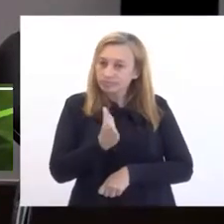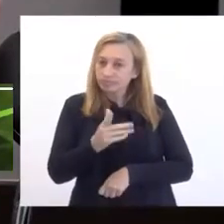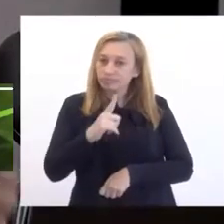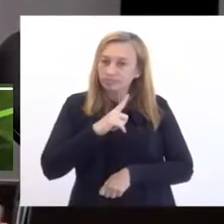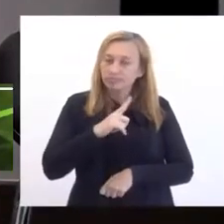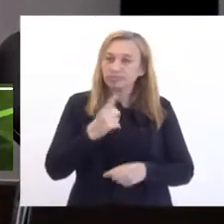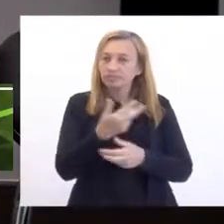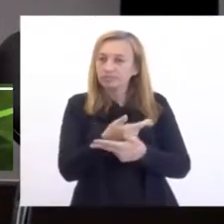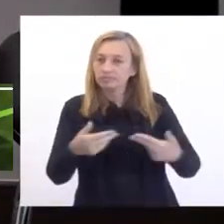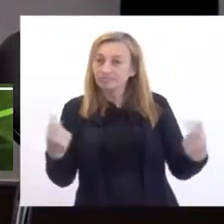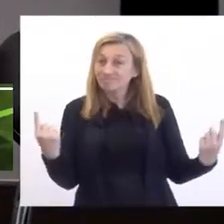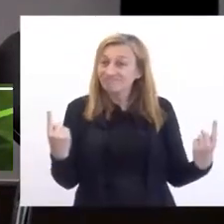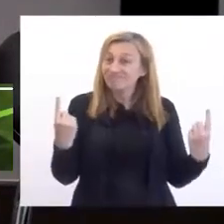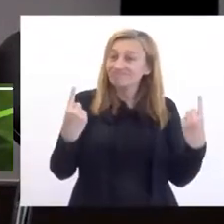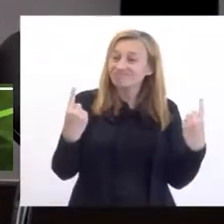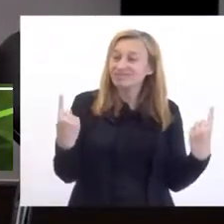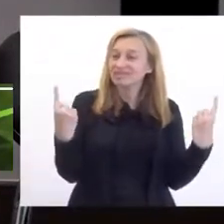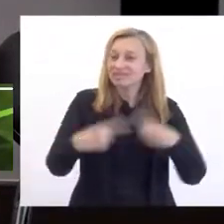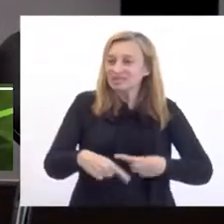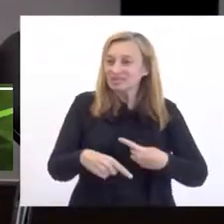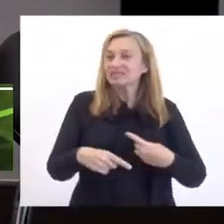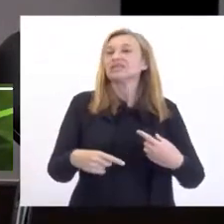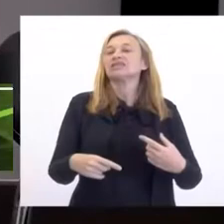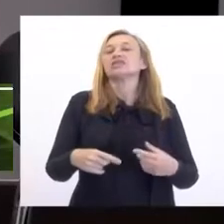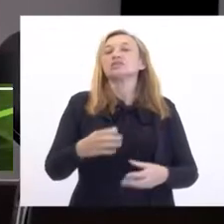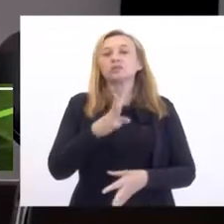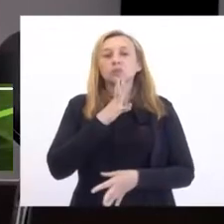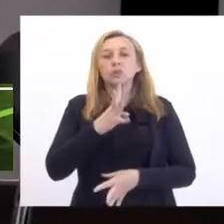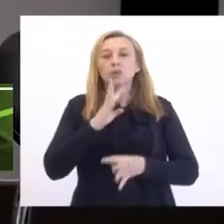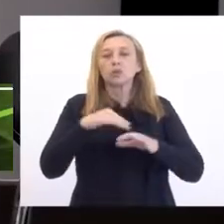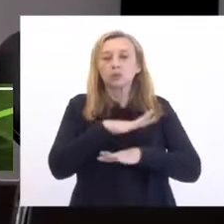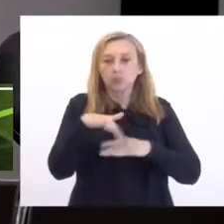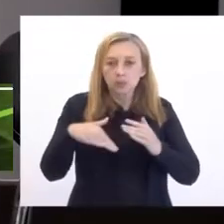os desafios aí, conhecido por todos,